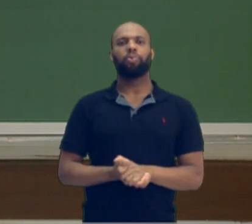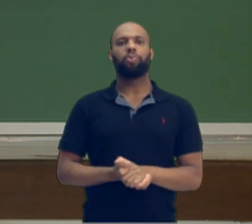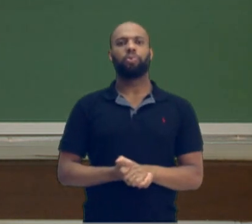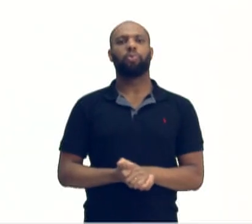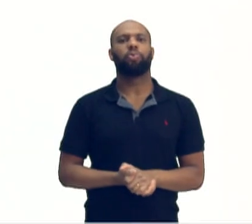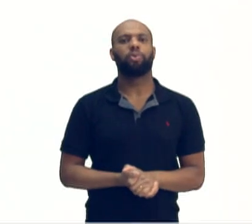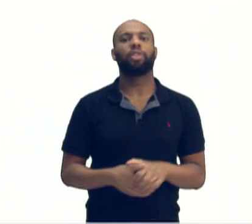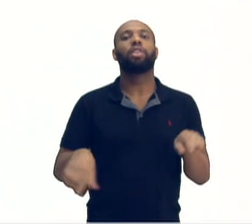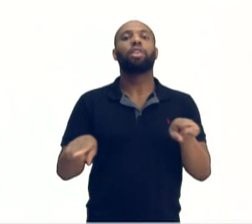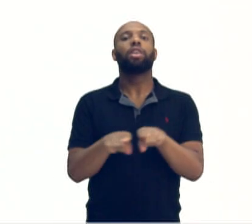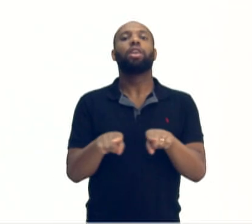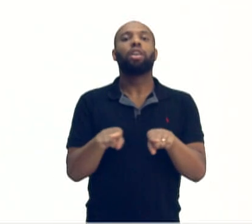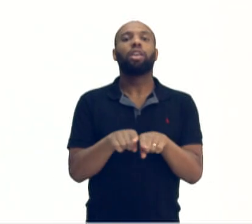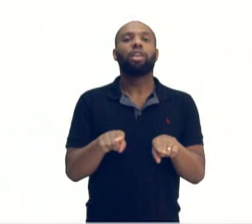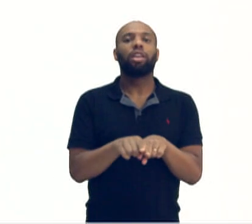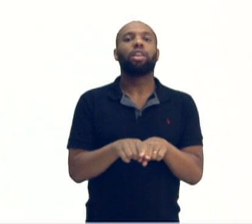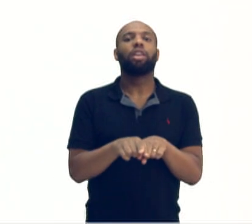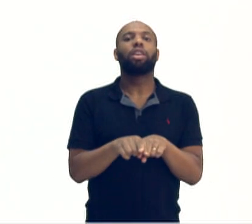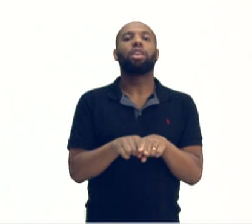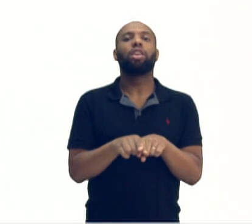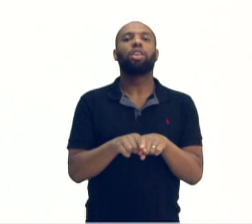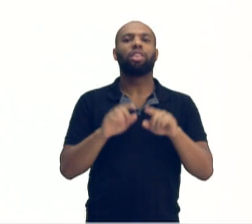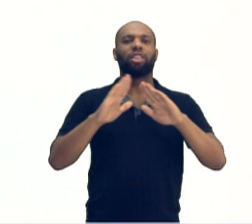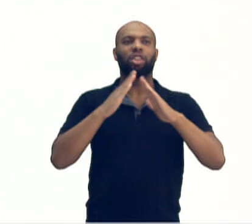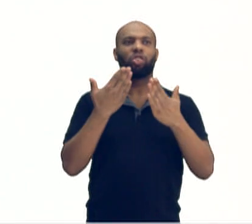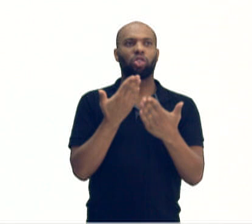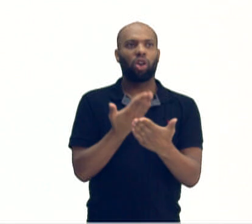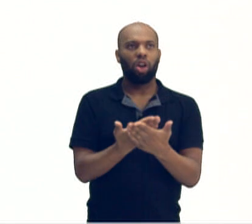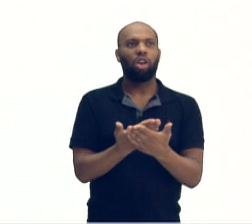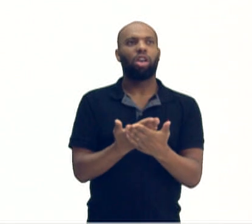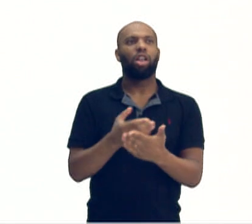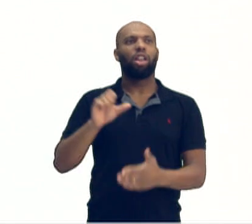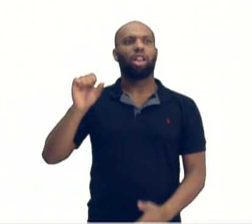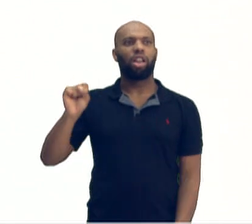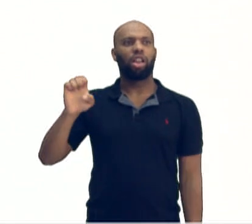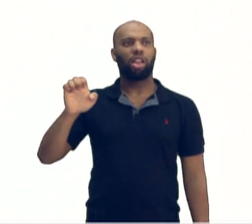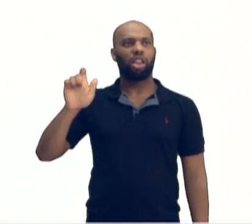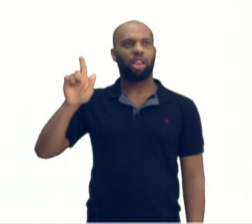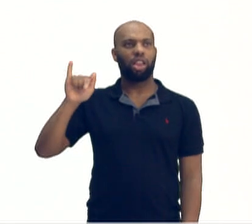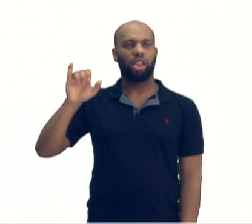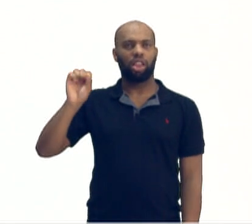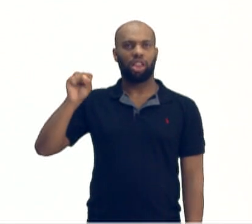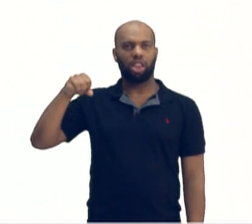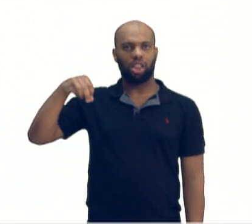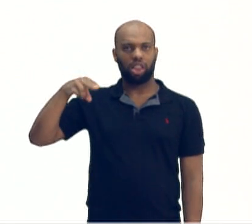Aqui do Colégio Segismundo Fallers, tá? Então,